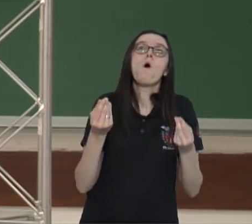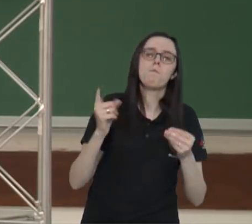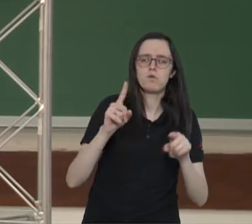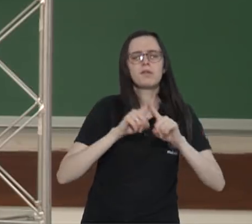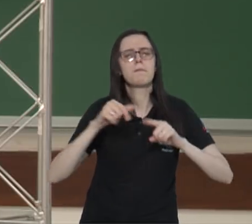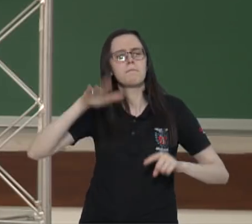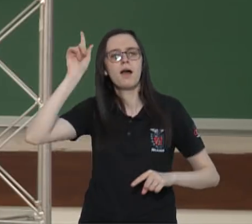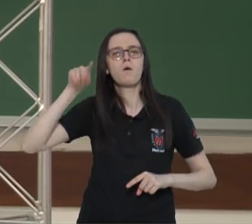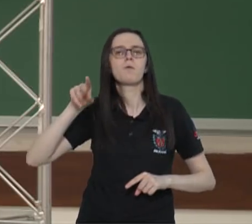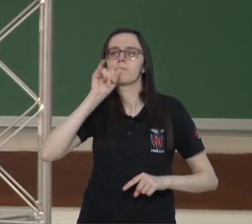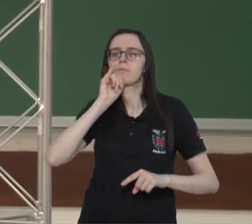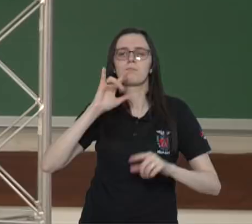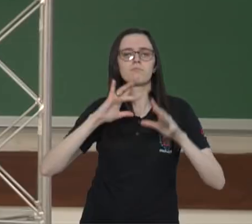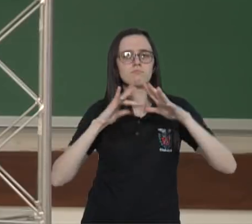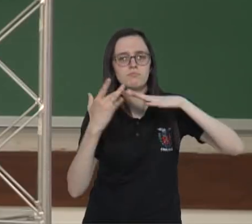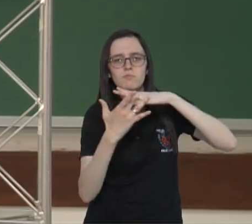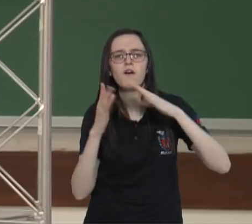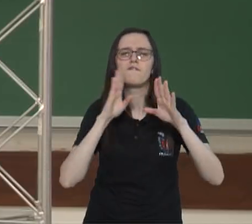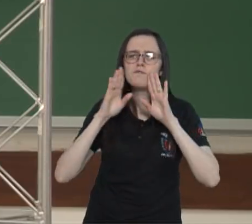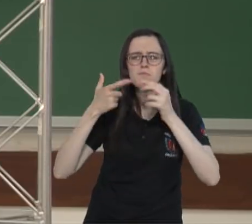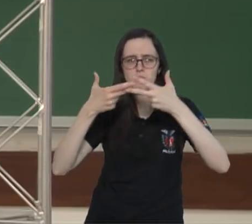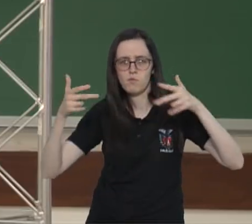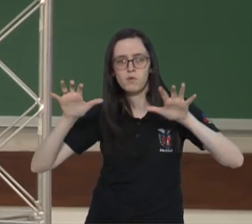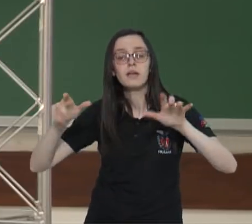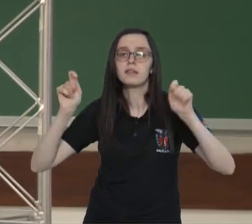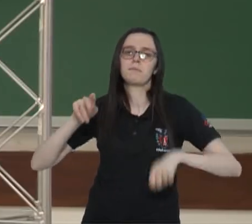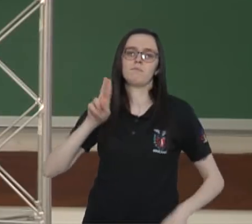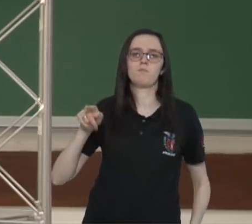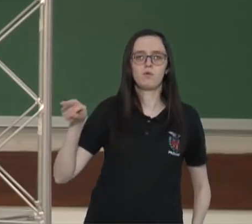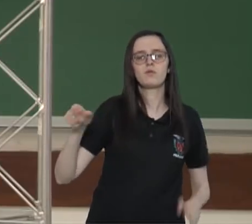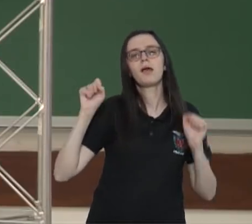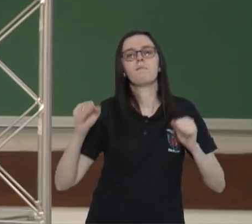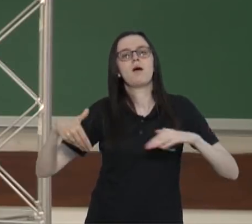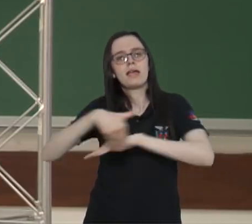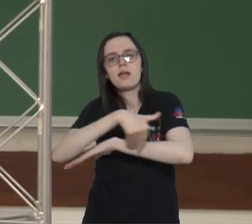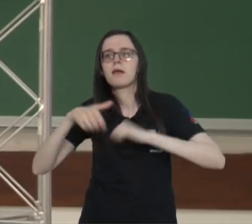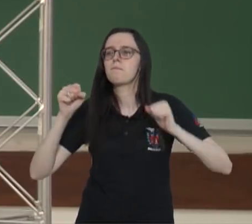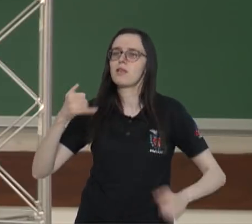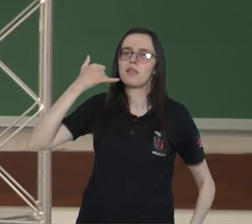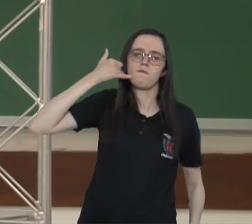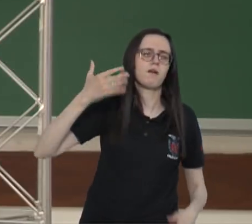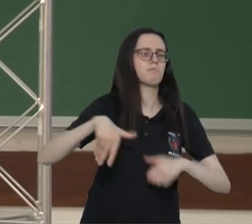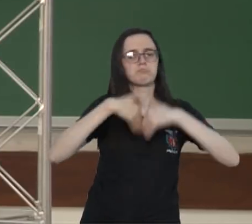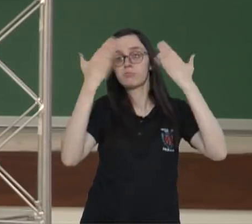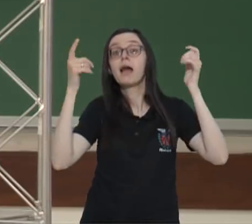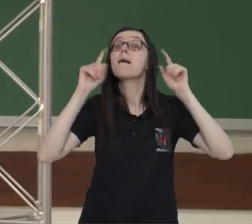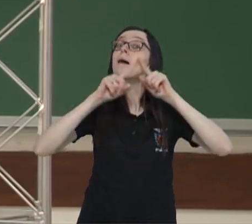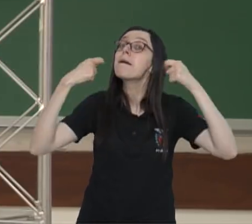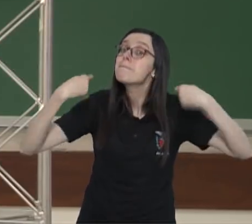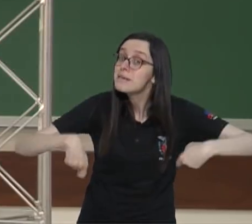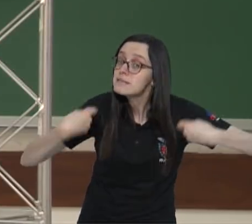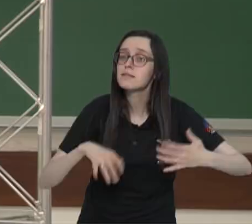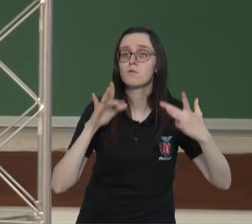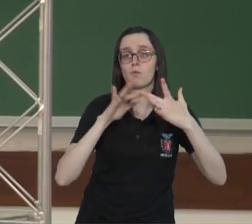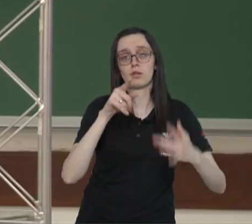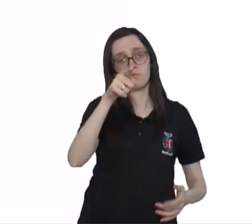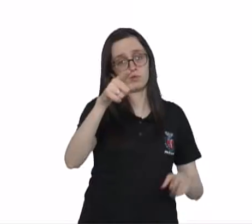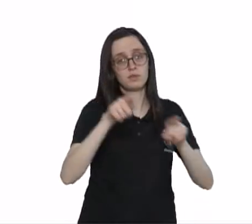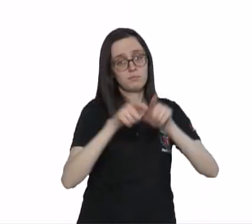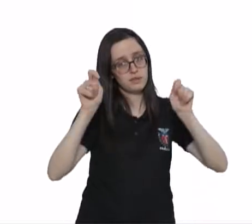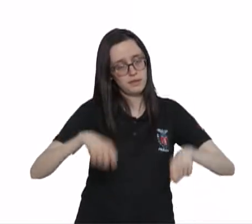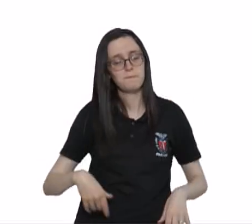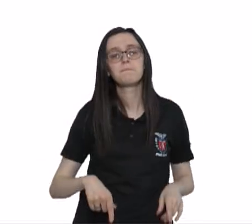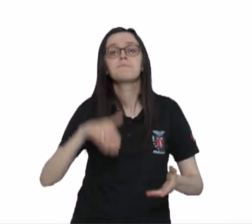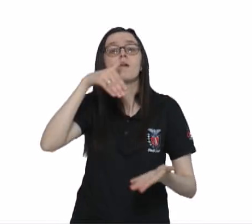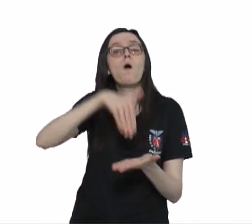redes sociais, mas você tem lá de alguma forma um contato, né? Pode ser um endereço, pode ser um telefone, mas enfim, a pessoa tem que entrar em contato com você. E por